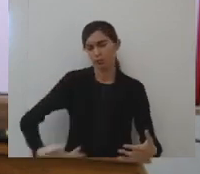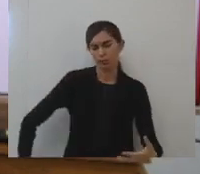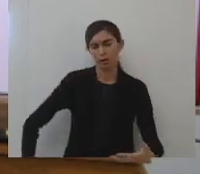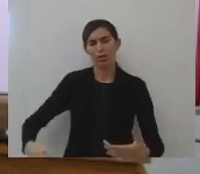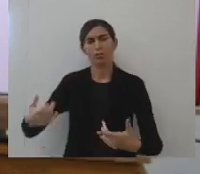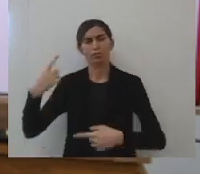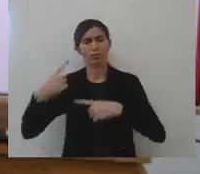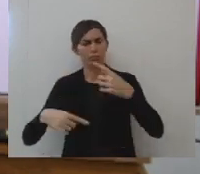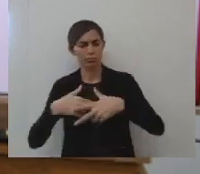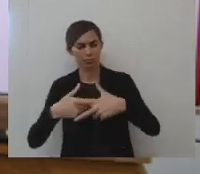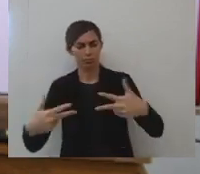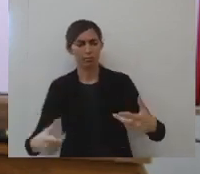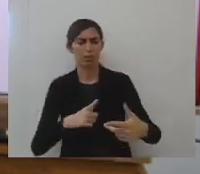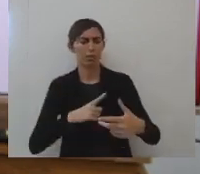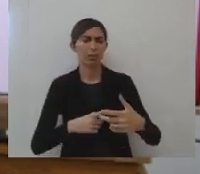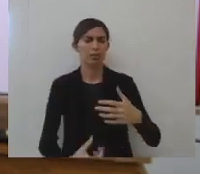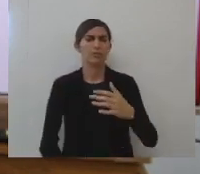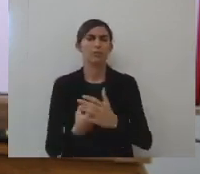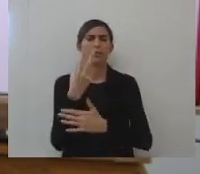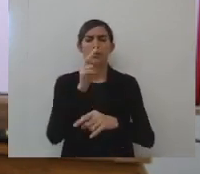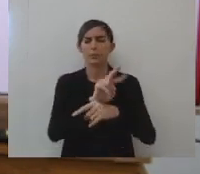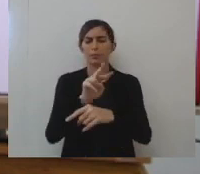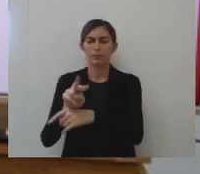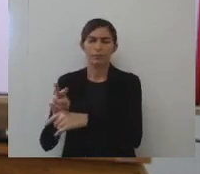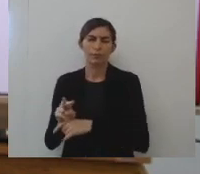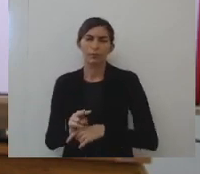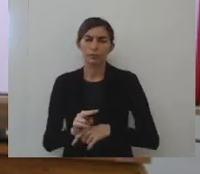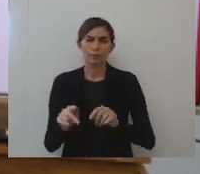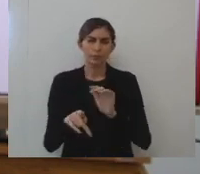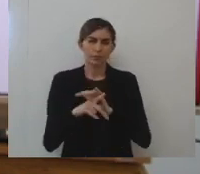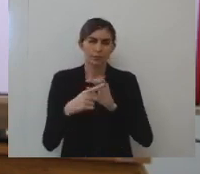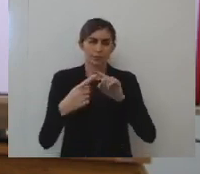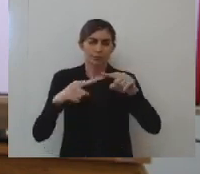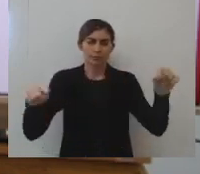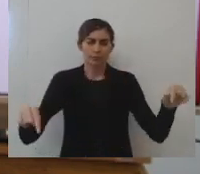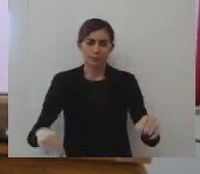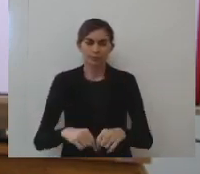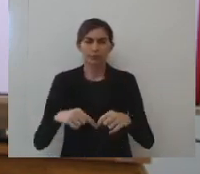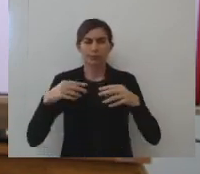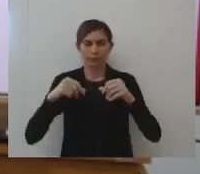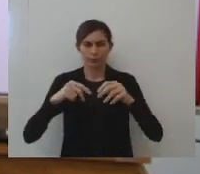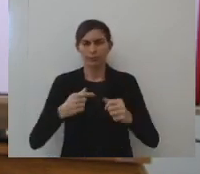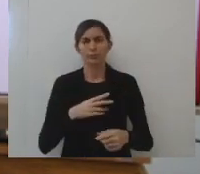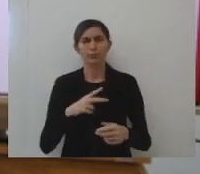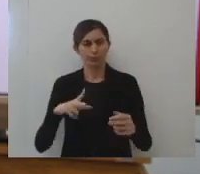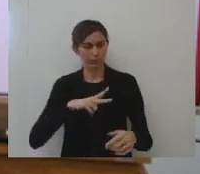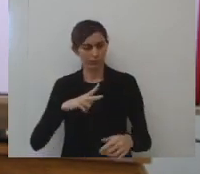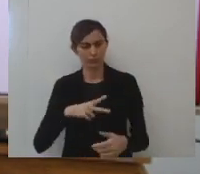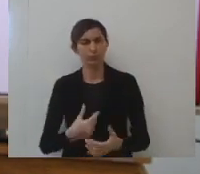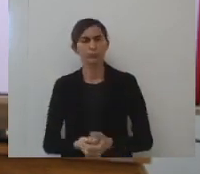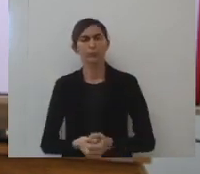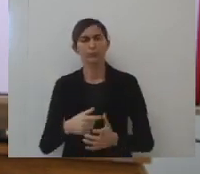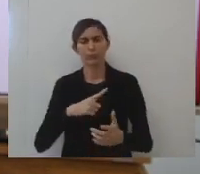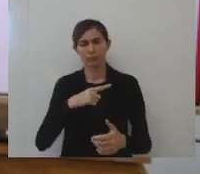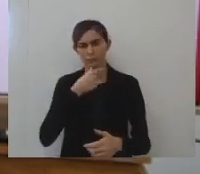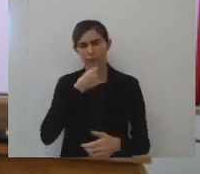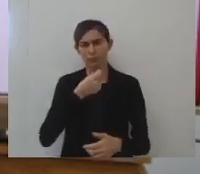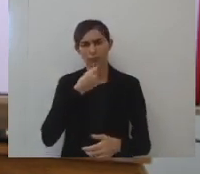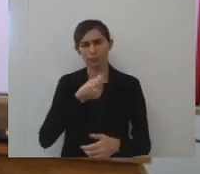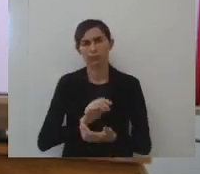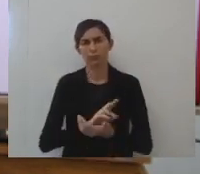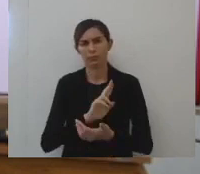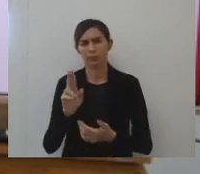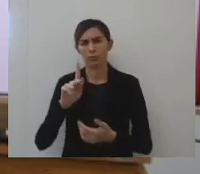e que ela existe nesse momento para proteger a propriedade privada, certo? Tem um cara